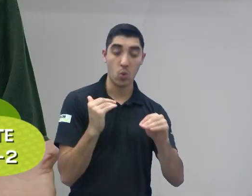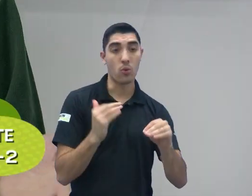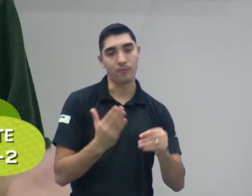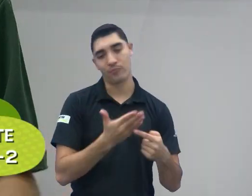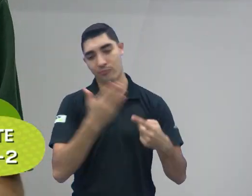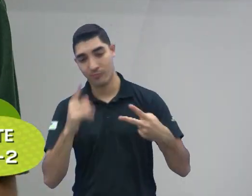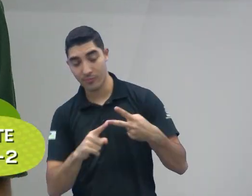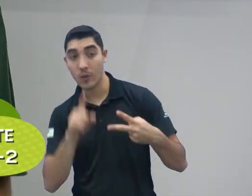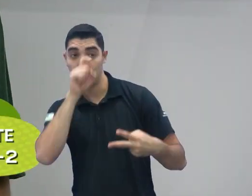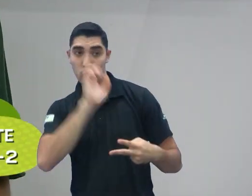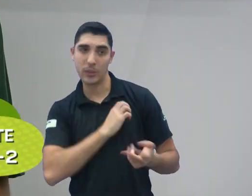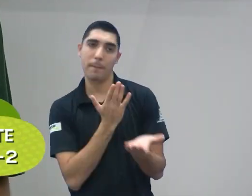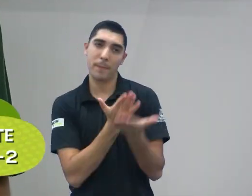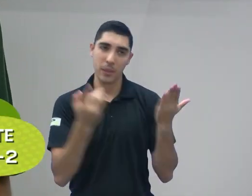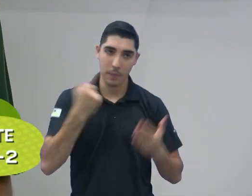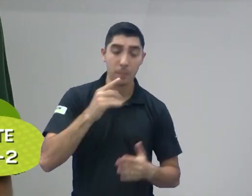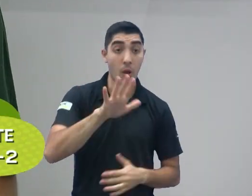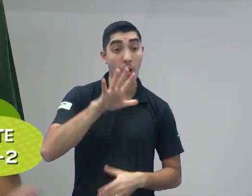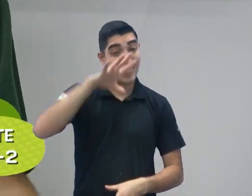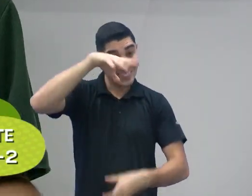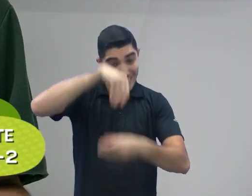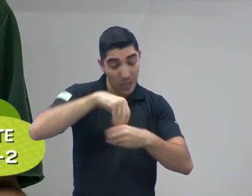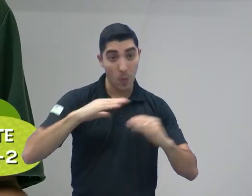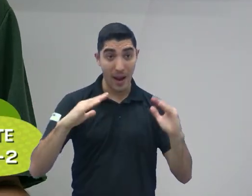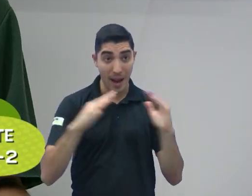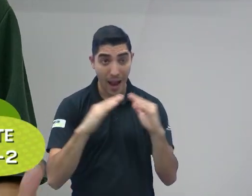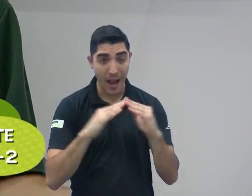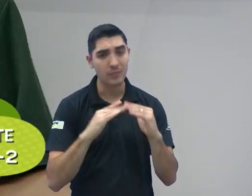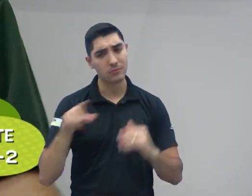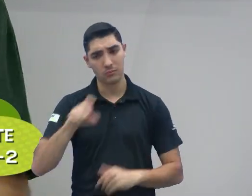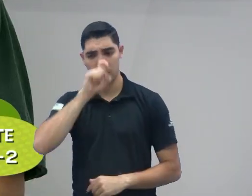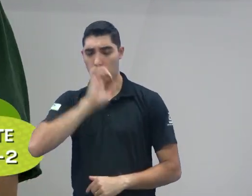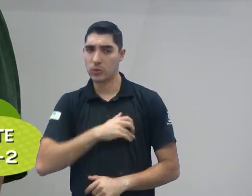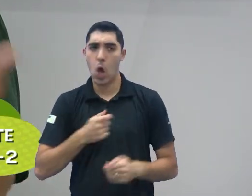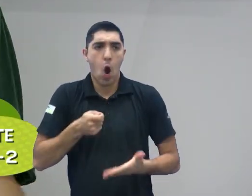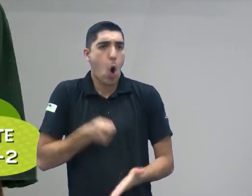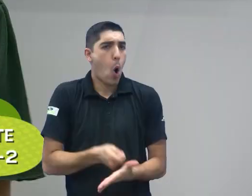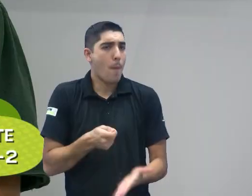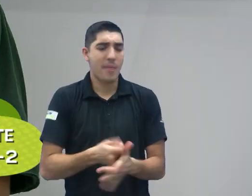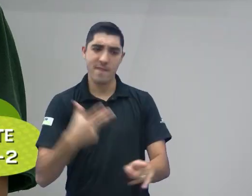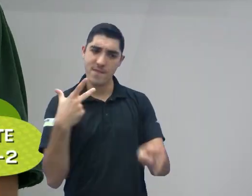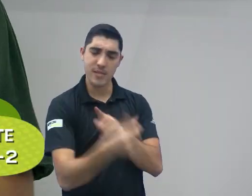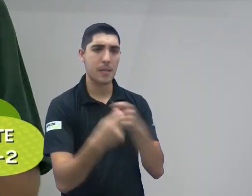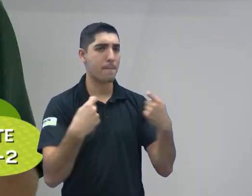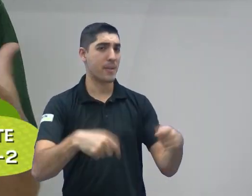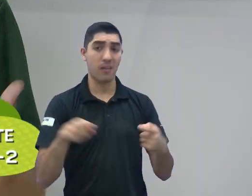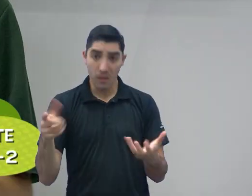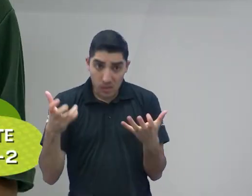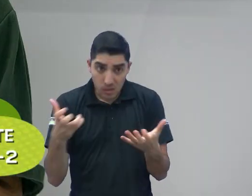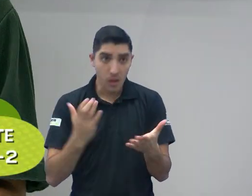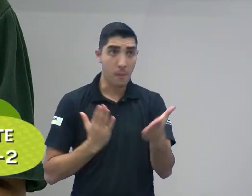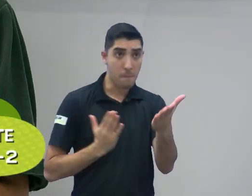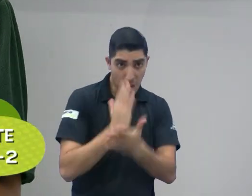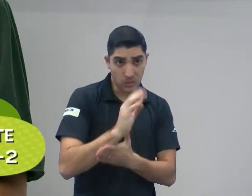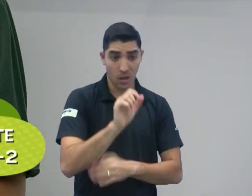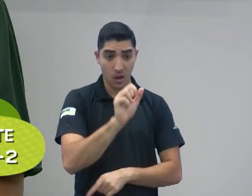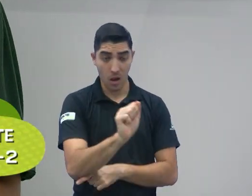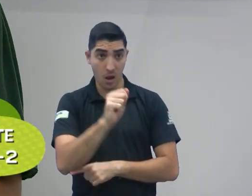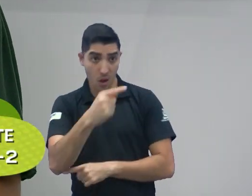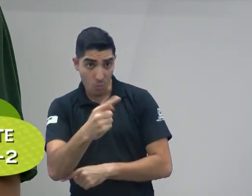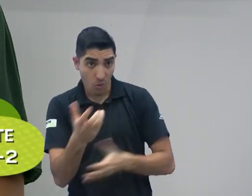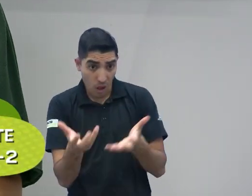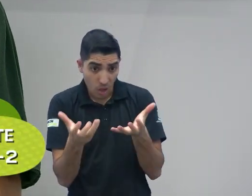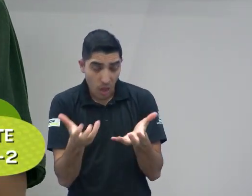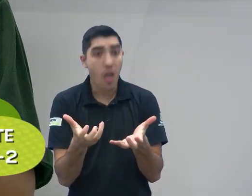Bom, jogo no Martins Pereira, Vieira, é obrigação do São José vencer. Não adianta. Um time que quer brigar pelo acesso, um time que tem um investimento legal, um